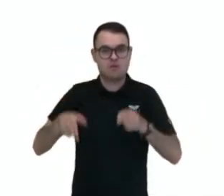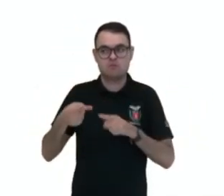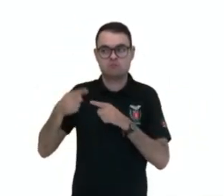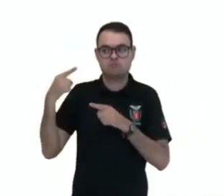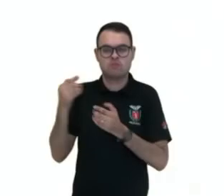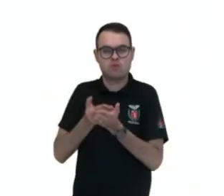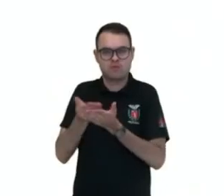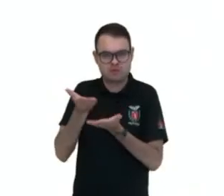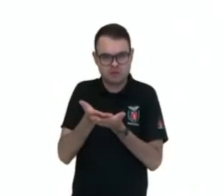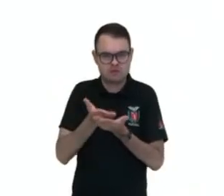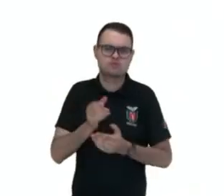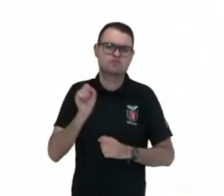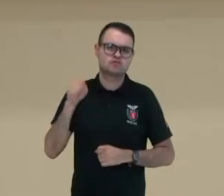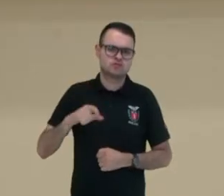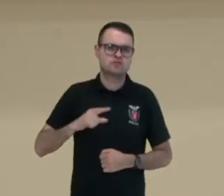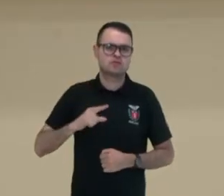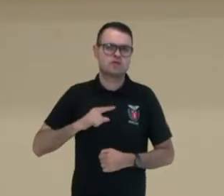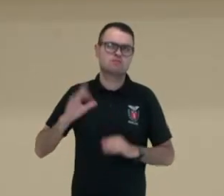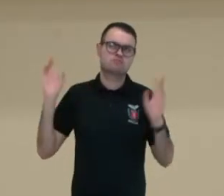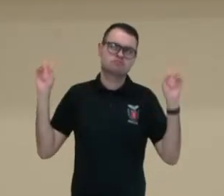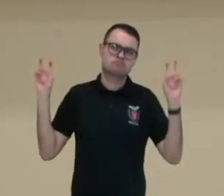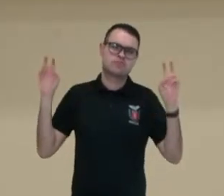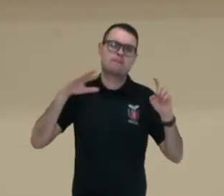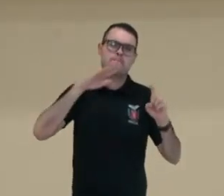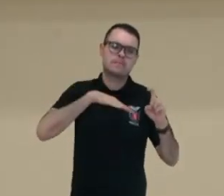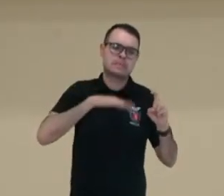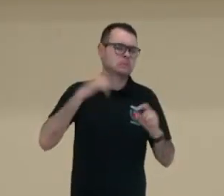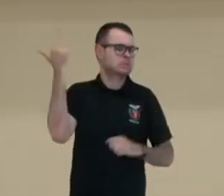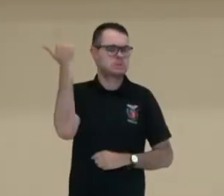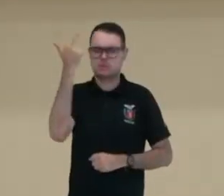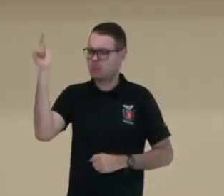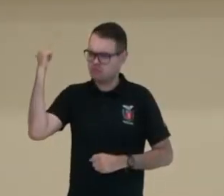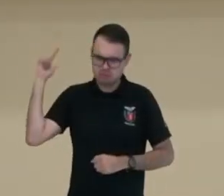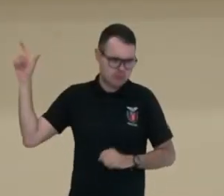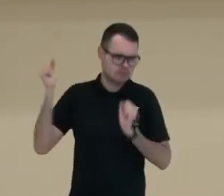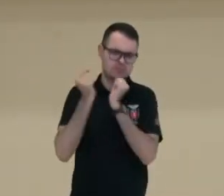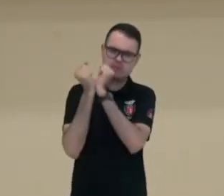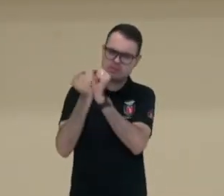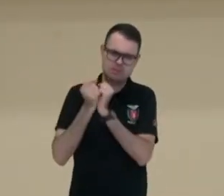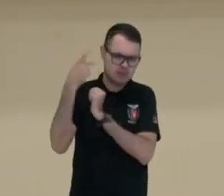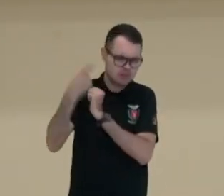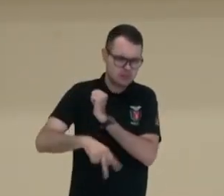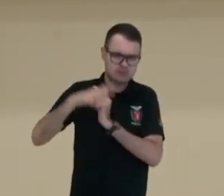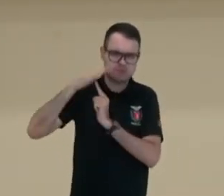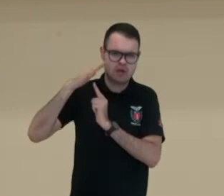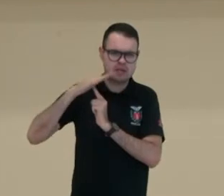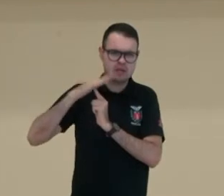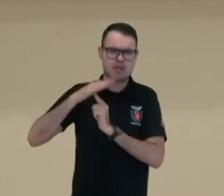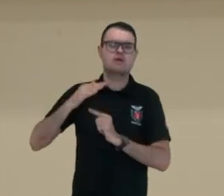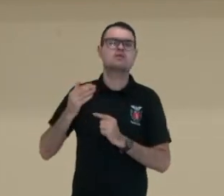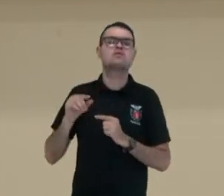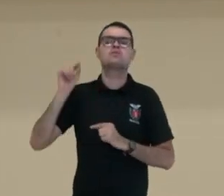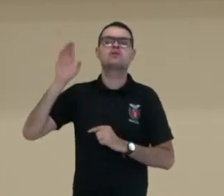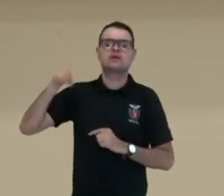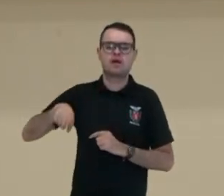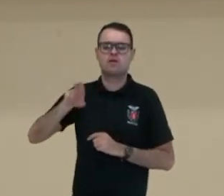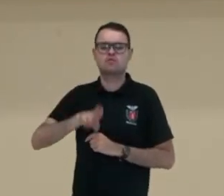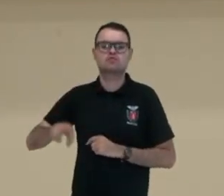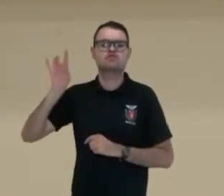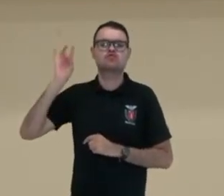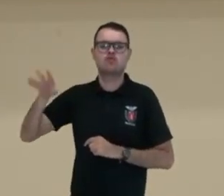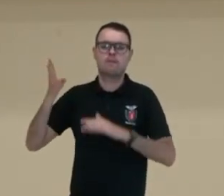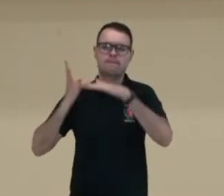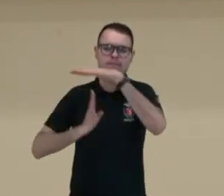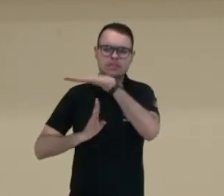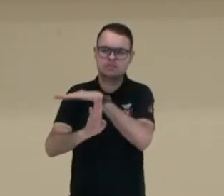aula, sim, existe esse mito da lenda que não houve escravizados no Paraná, que a mão de obra foi utilizada somente em